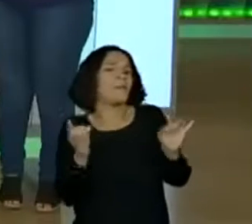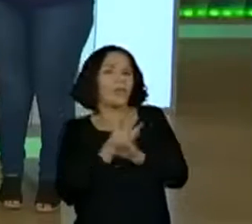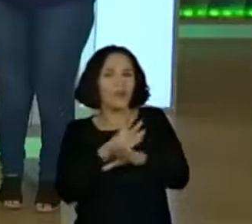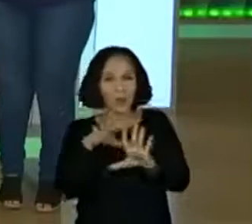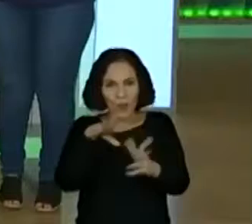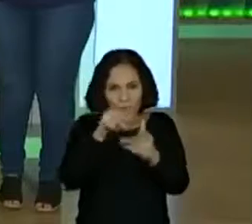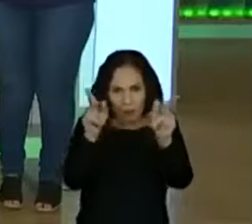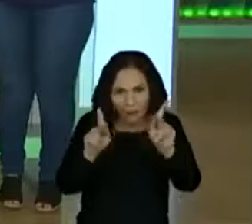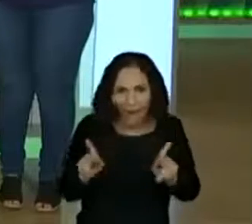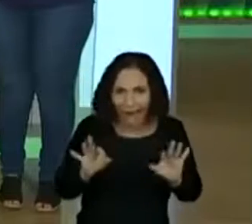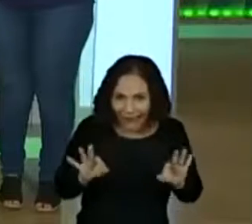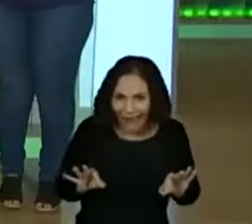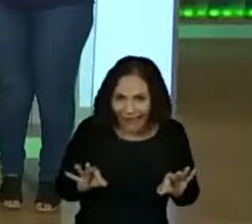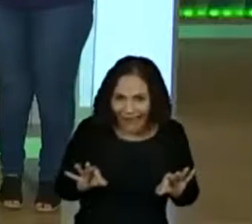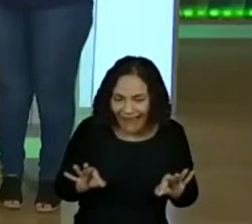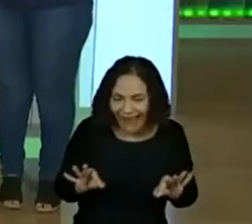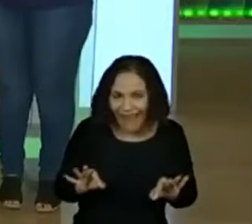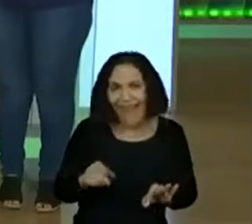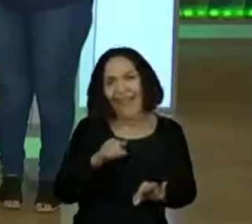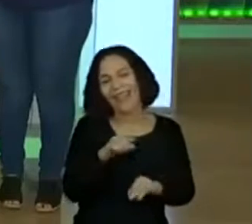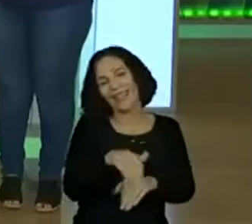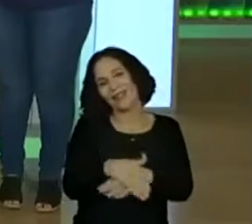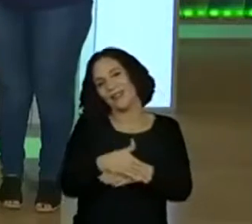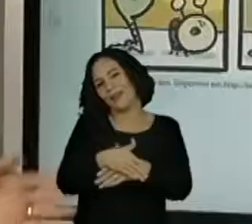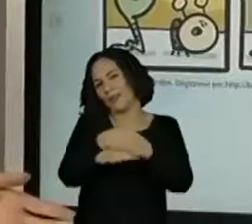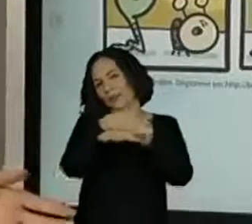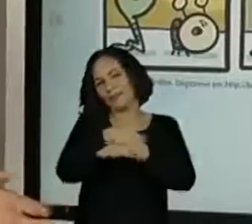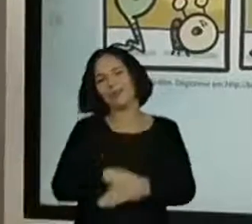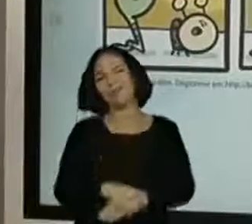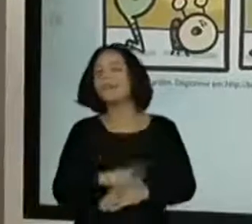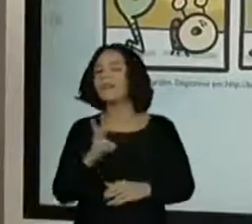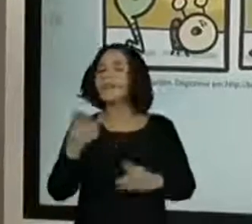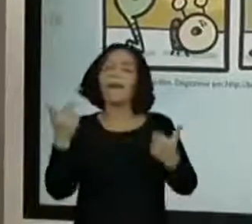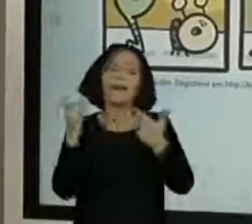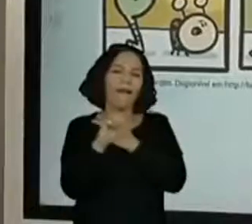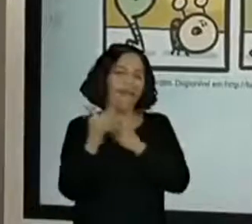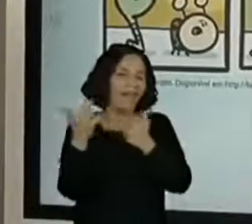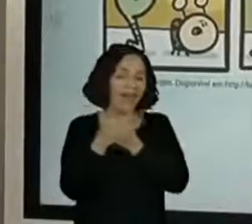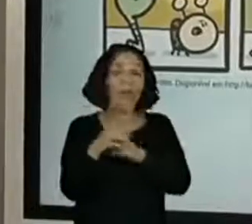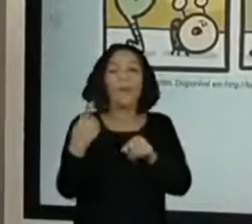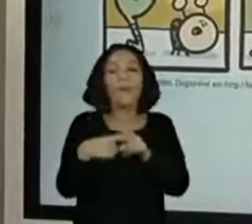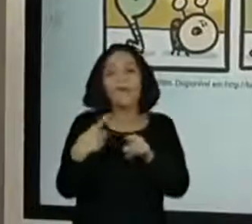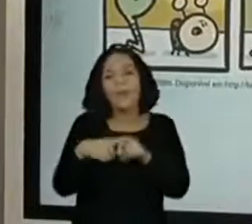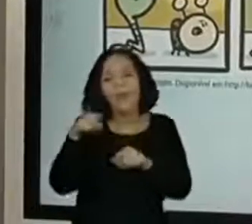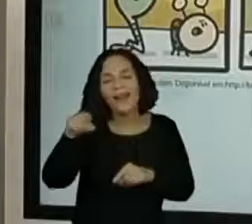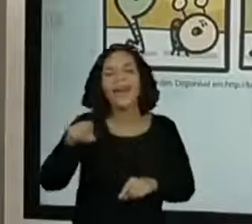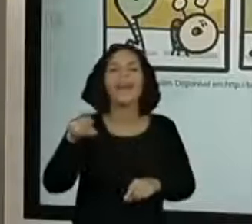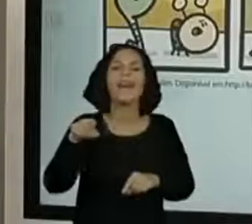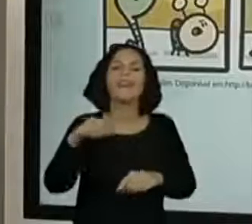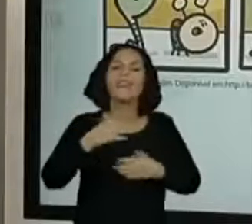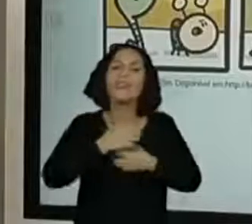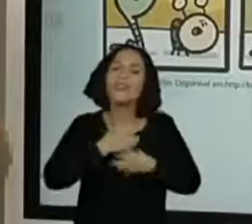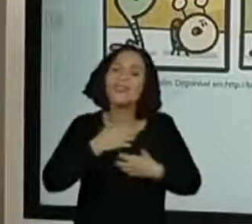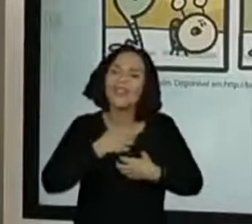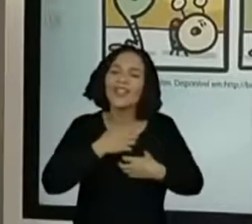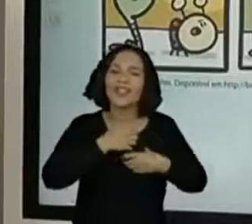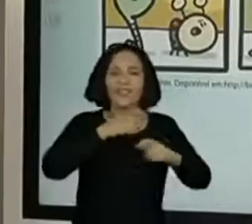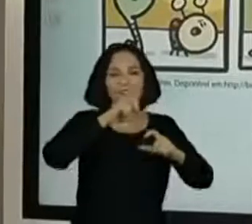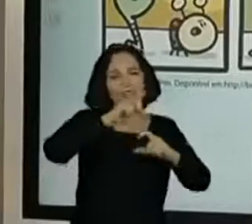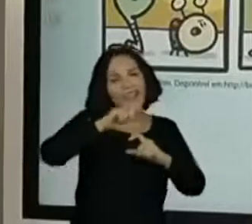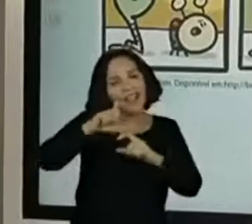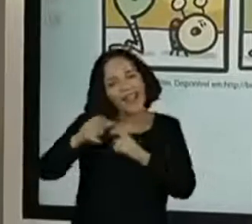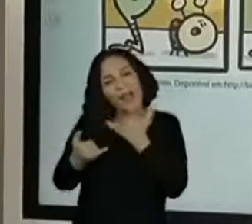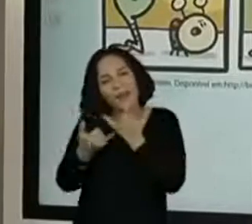no mundo? Sim, para ela sim. E aí a gente sempre dá altas gargalhadas com esse humor, né? Esse efeito lúdico